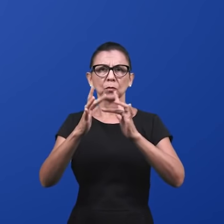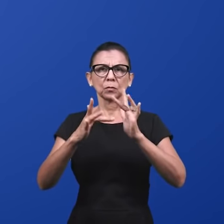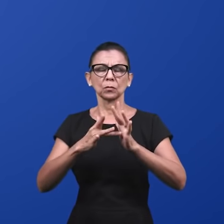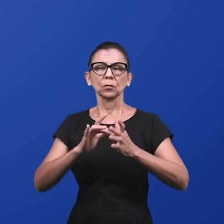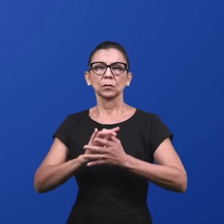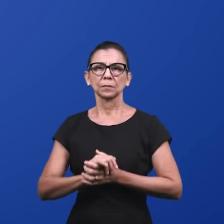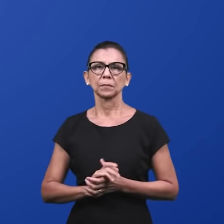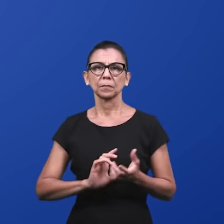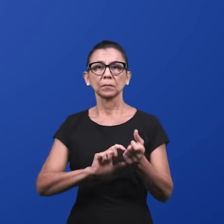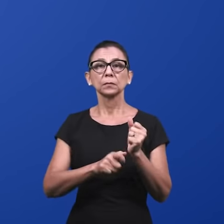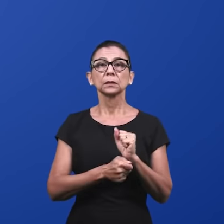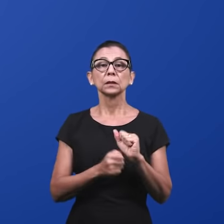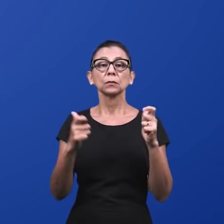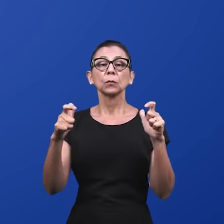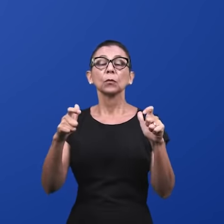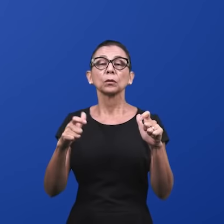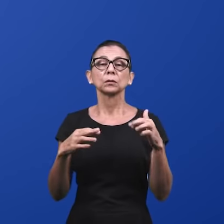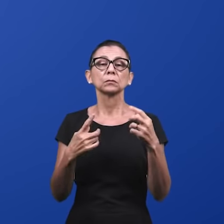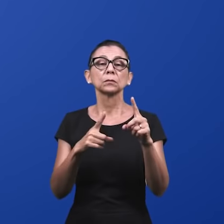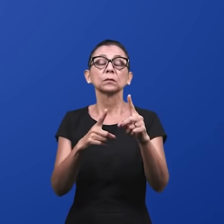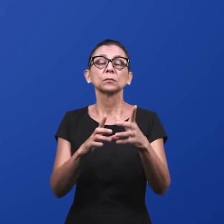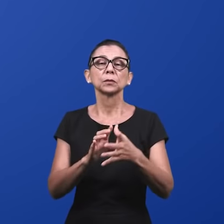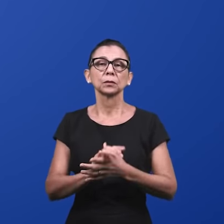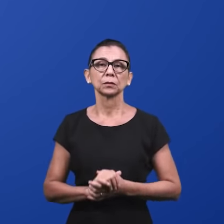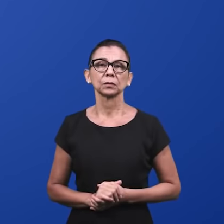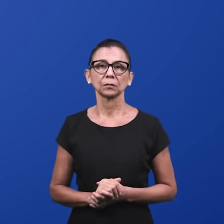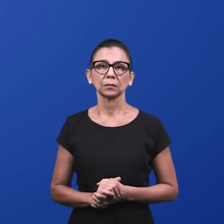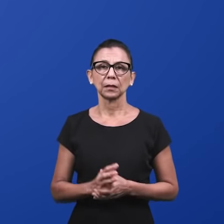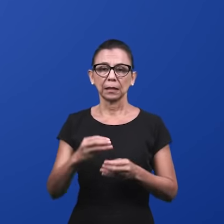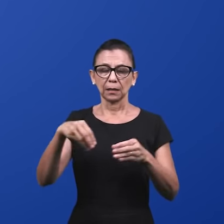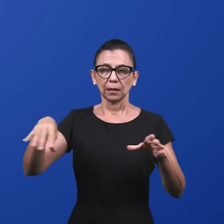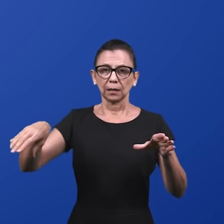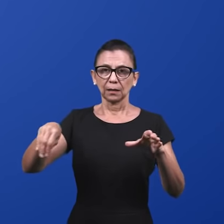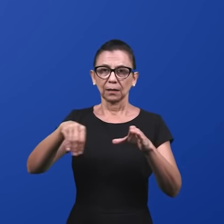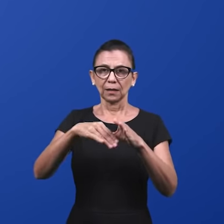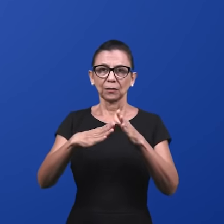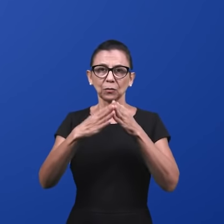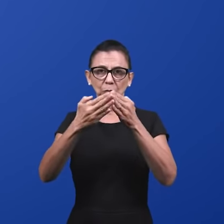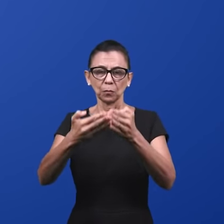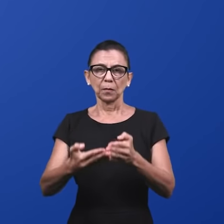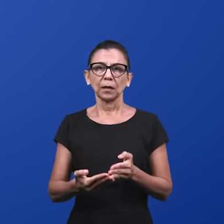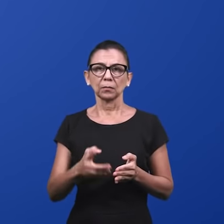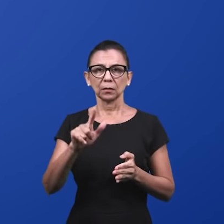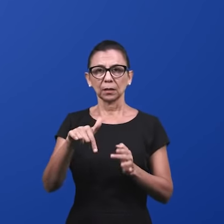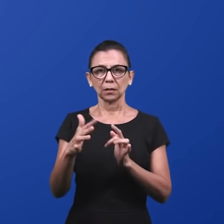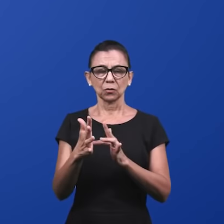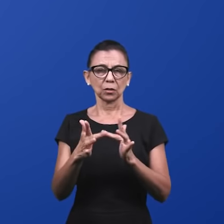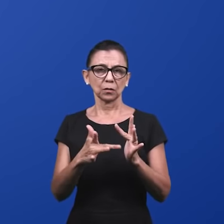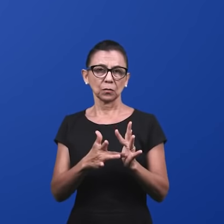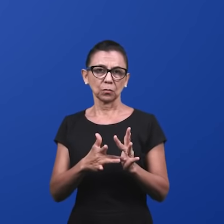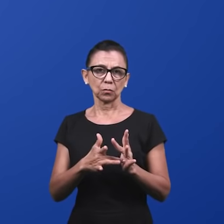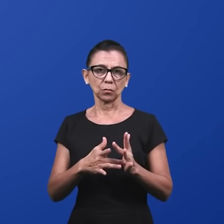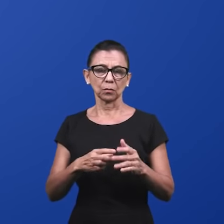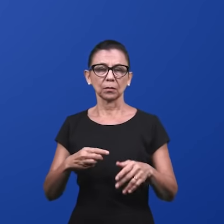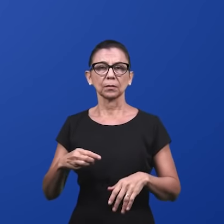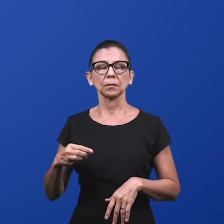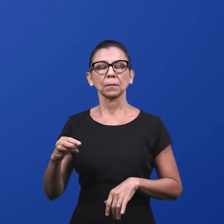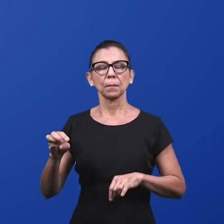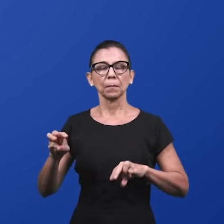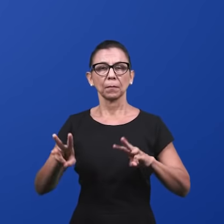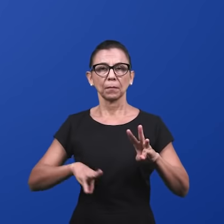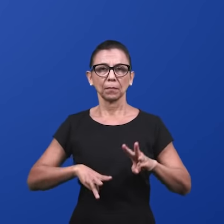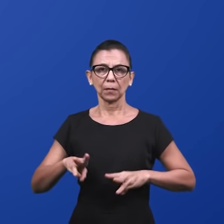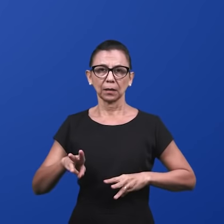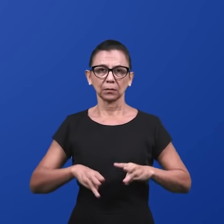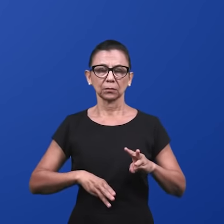onde estava o mistério para os discípulos? O mistério estava no barco. O mistério é Jesus. Em Marcos